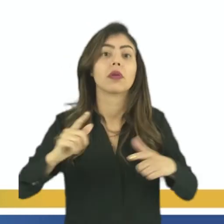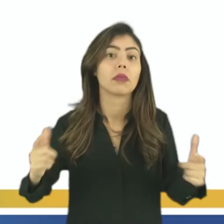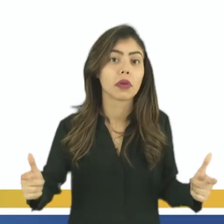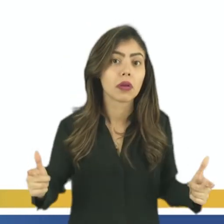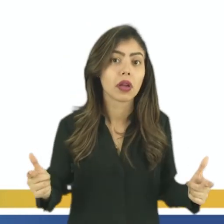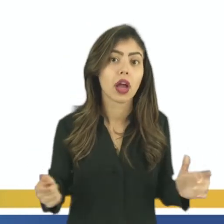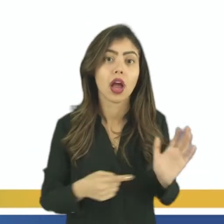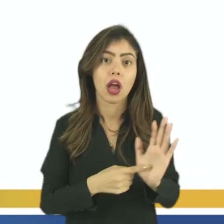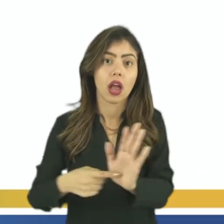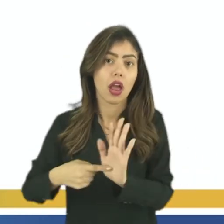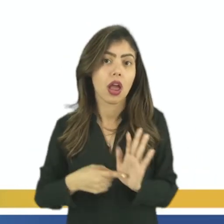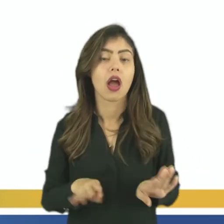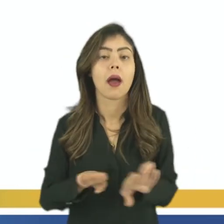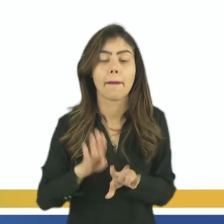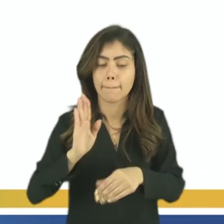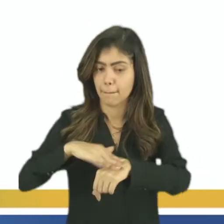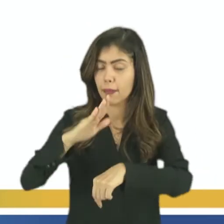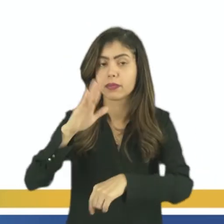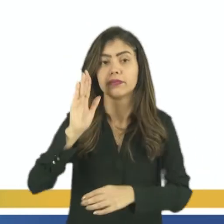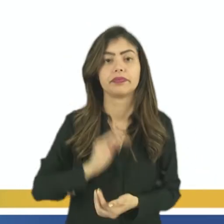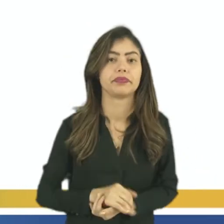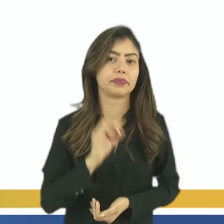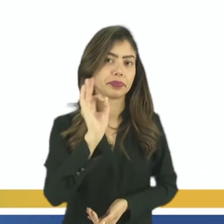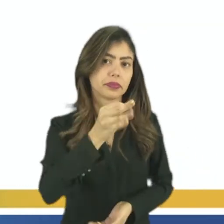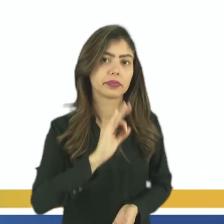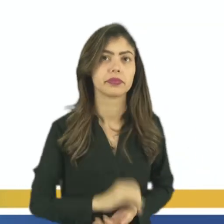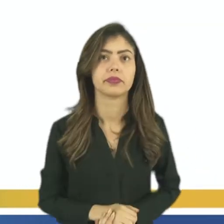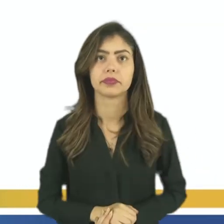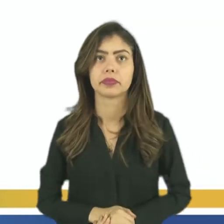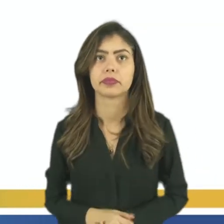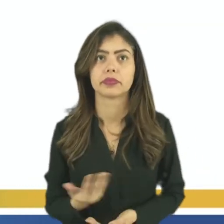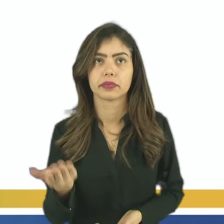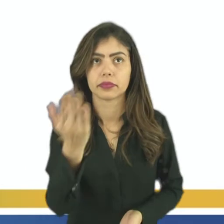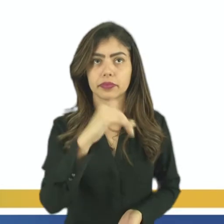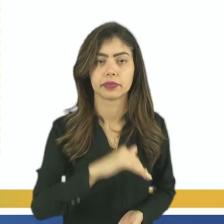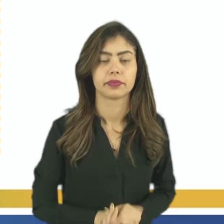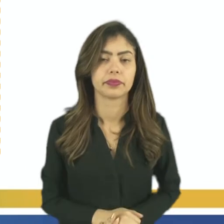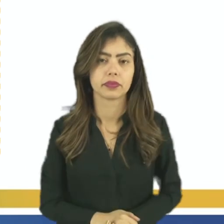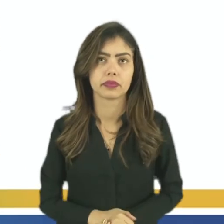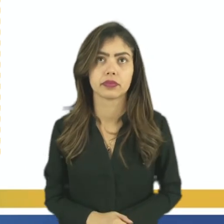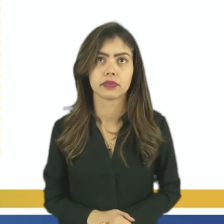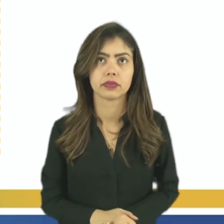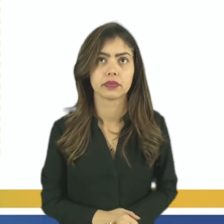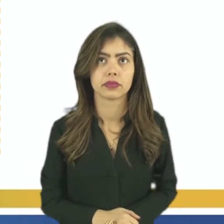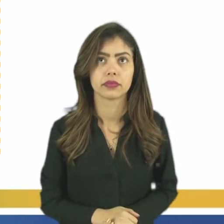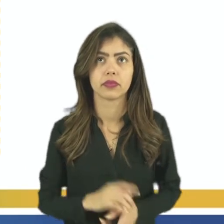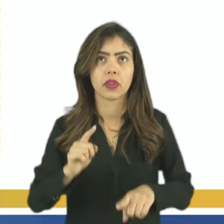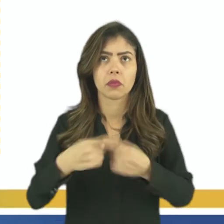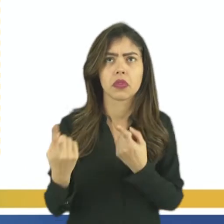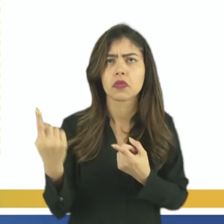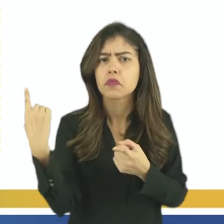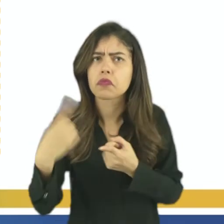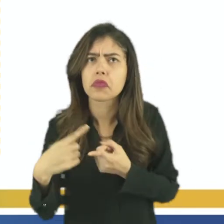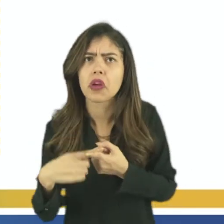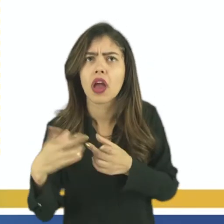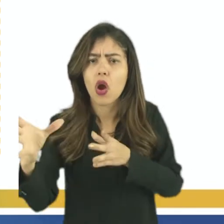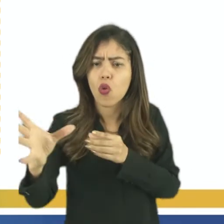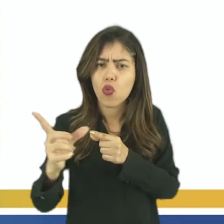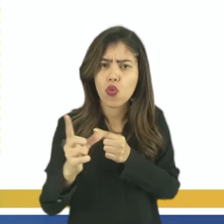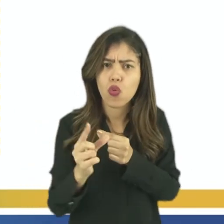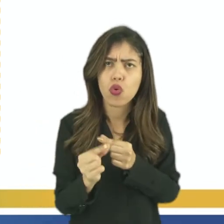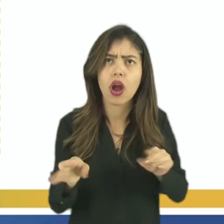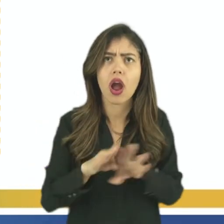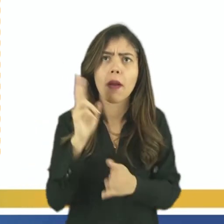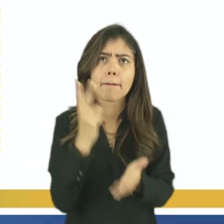maior representará a fração maior certo então vamos lá mas por que que a gente vai